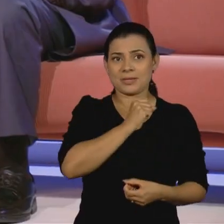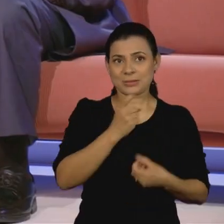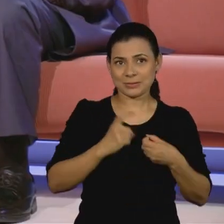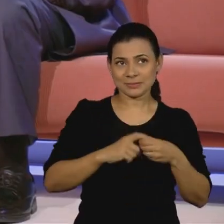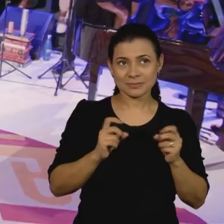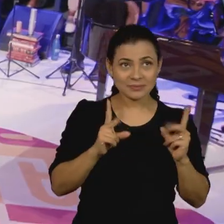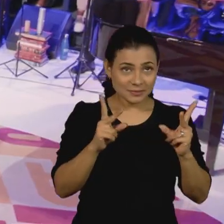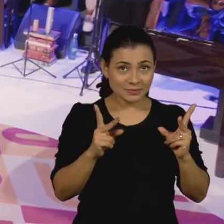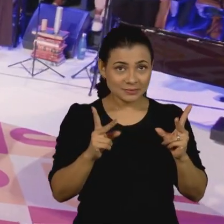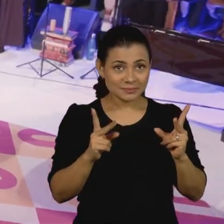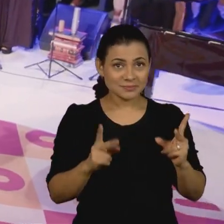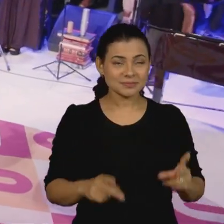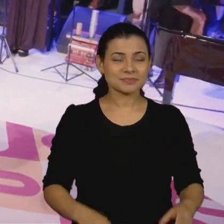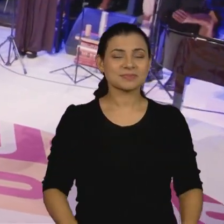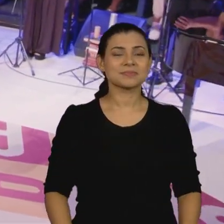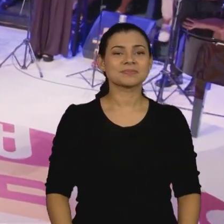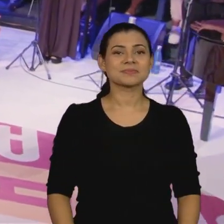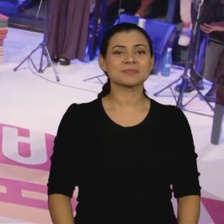Vamos, banda!